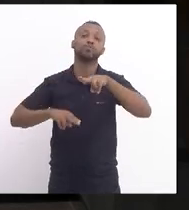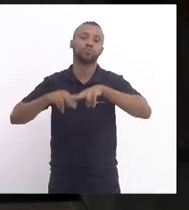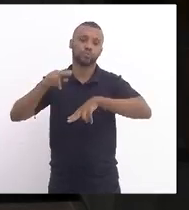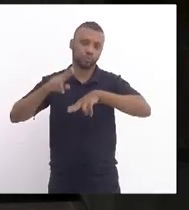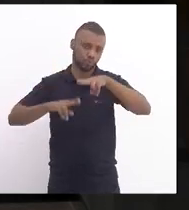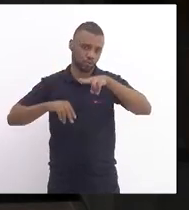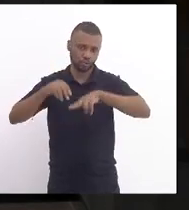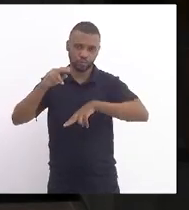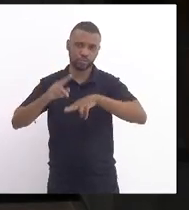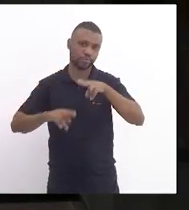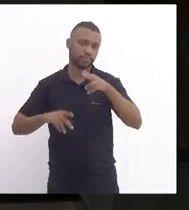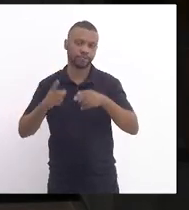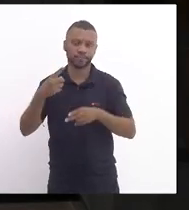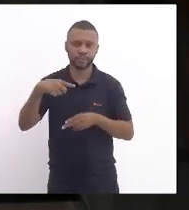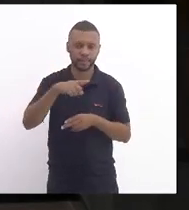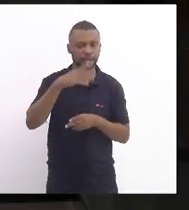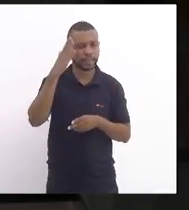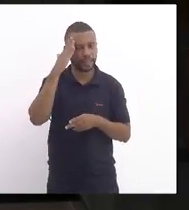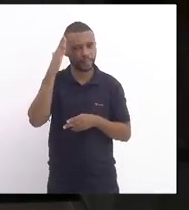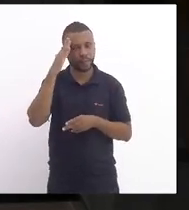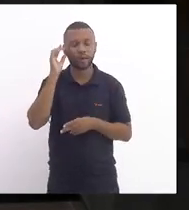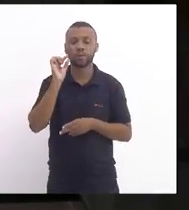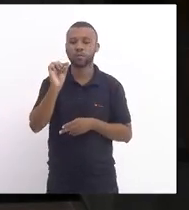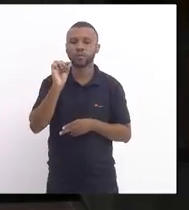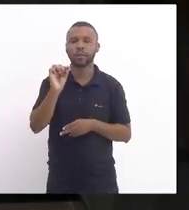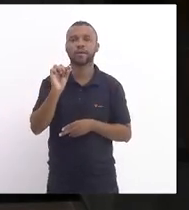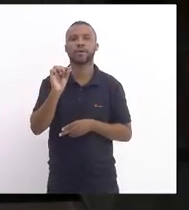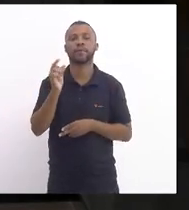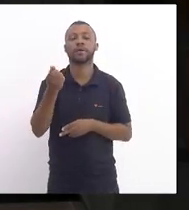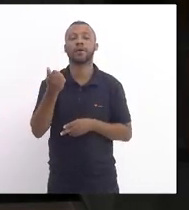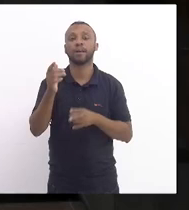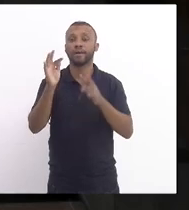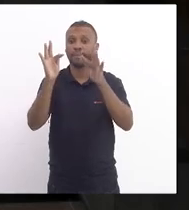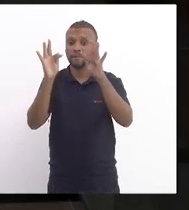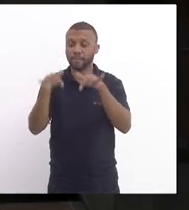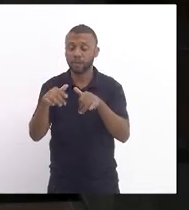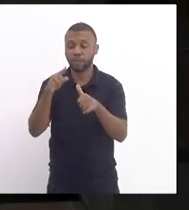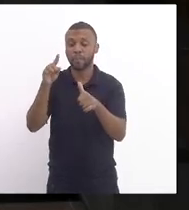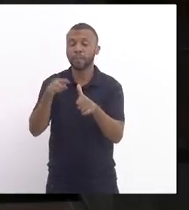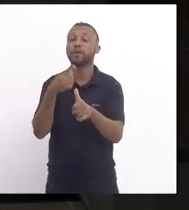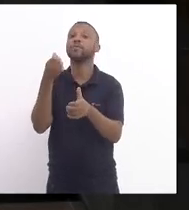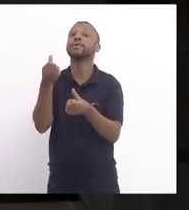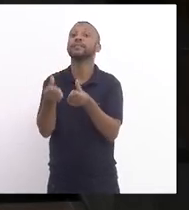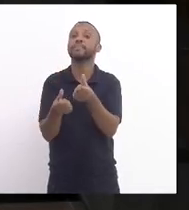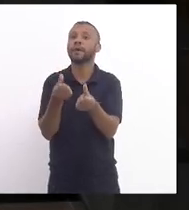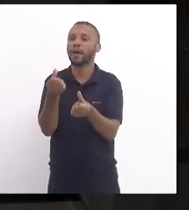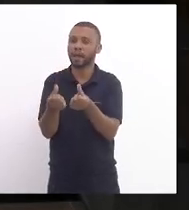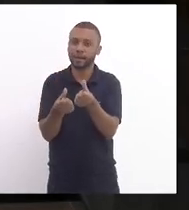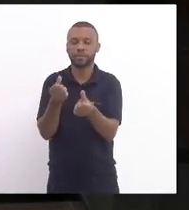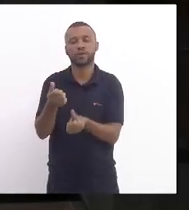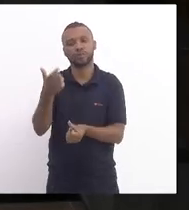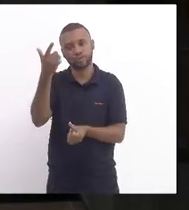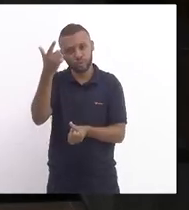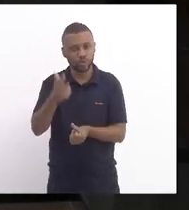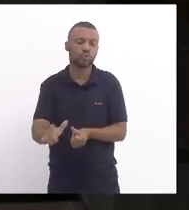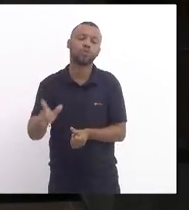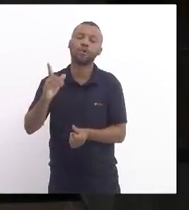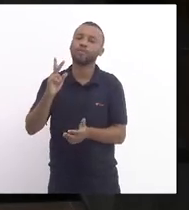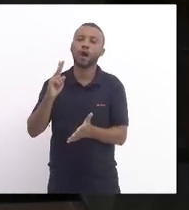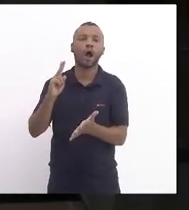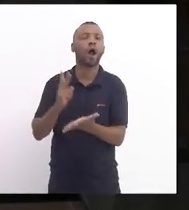e por via de consequência acaba se o primeiro semestre e novamente